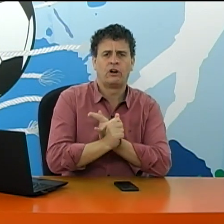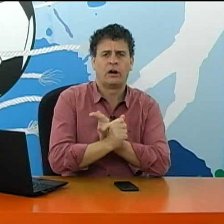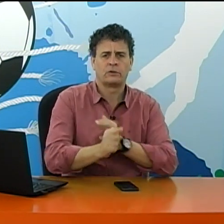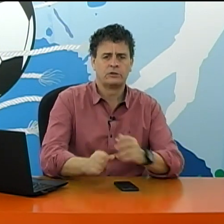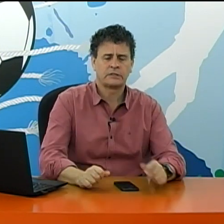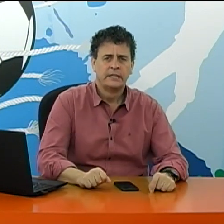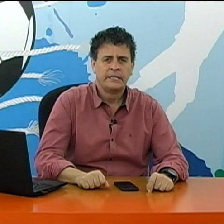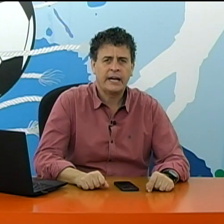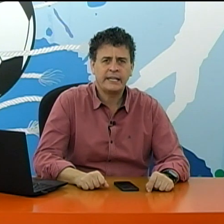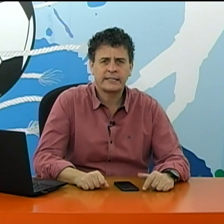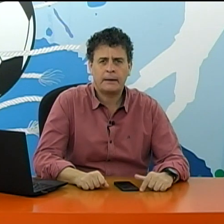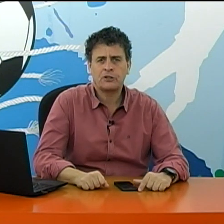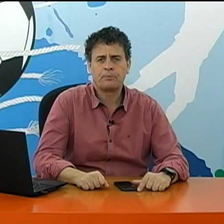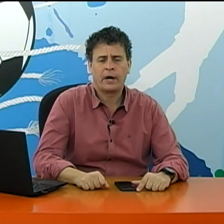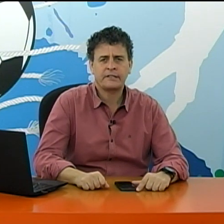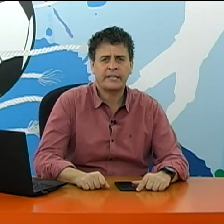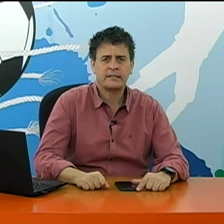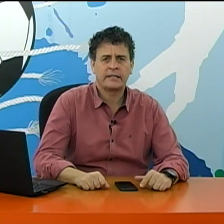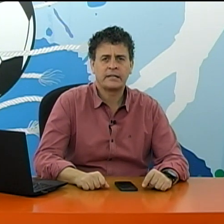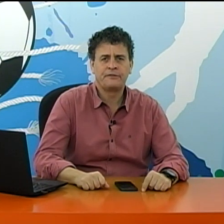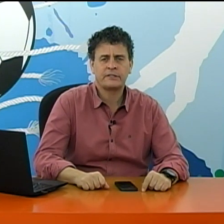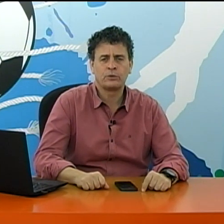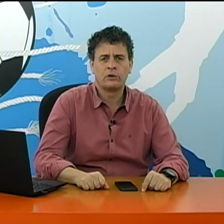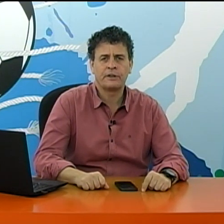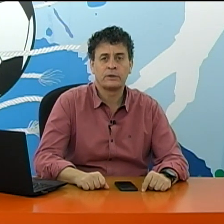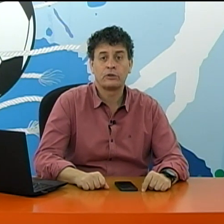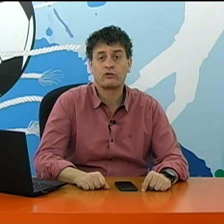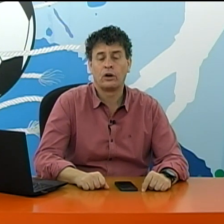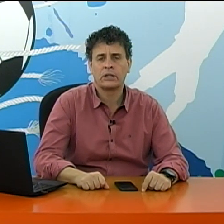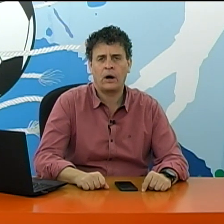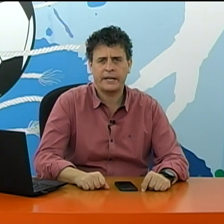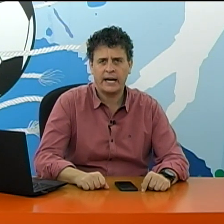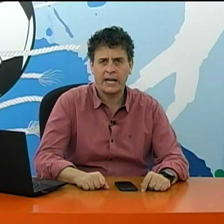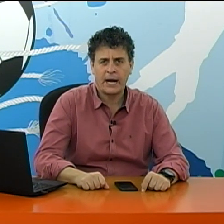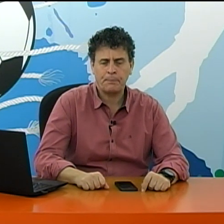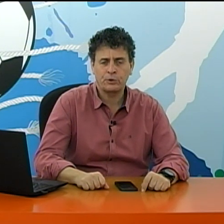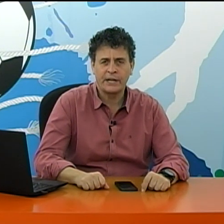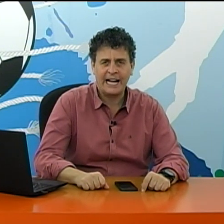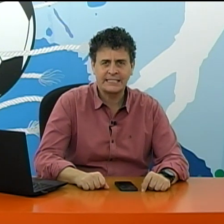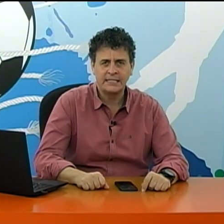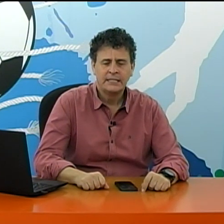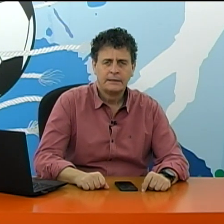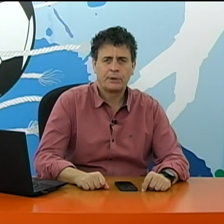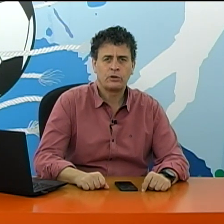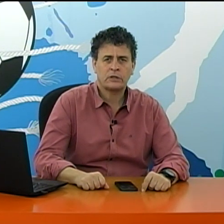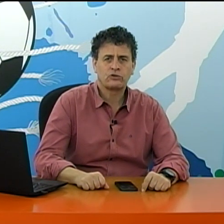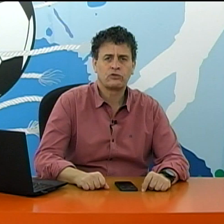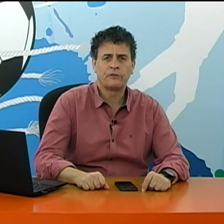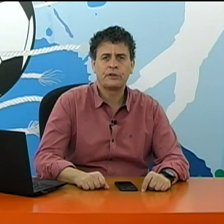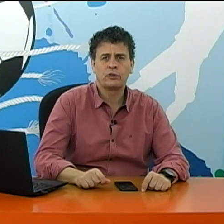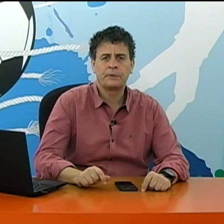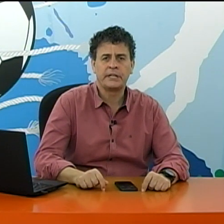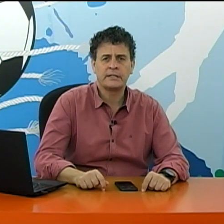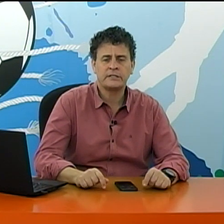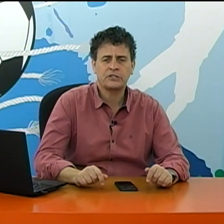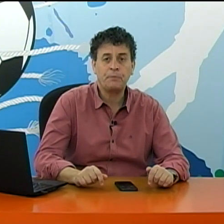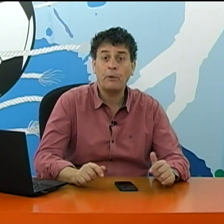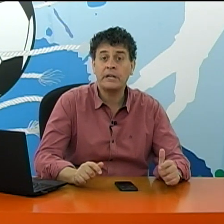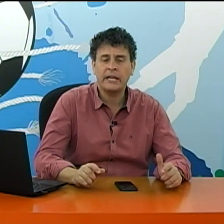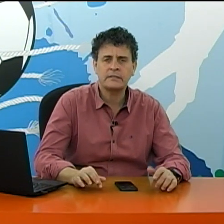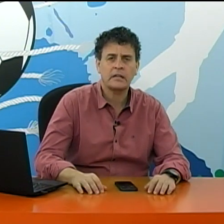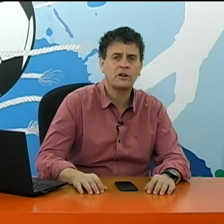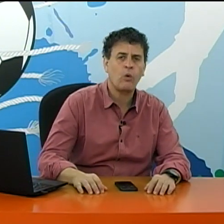de jogos. E aí a W Sports tem essa entrevista do governador João Dória, recapturada pelo nosso João Vitor